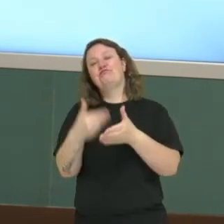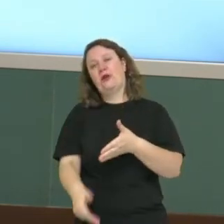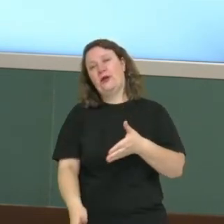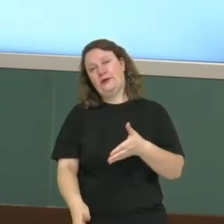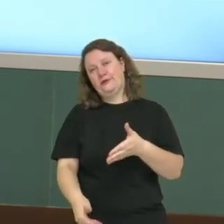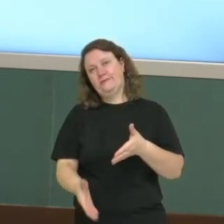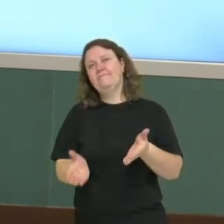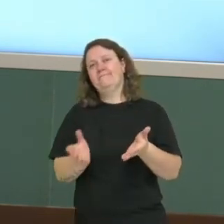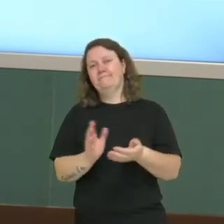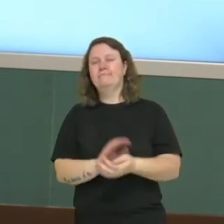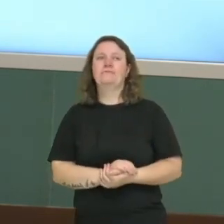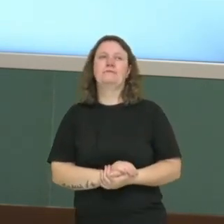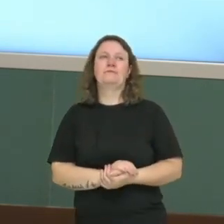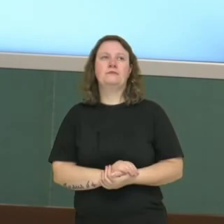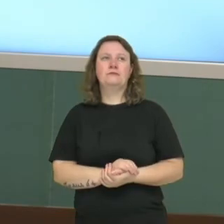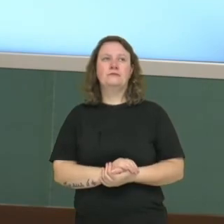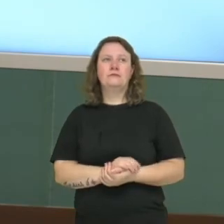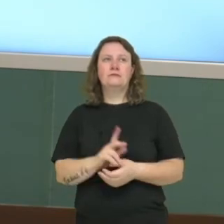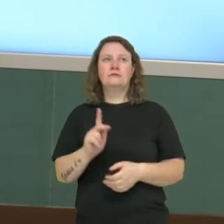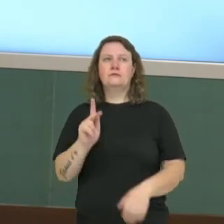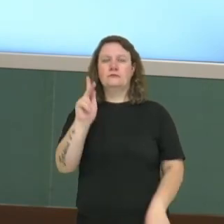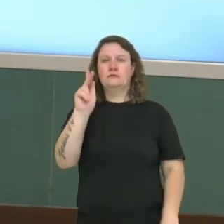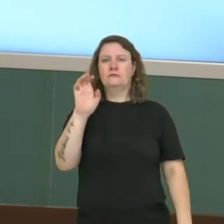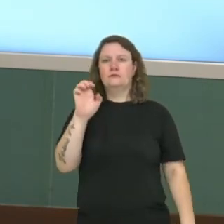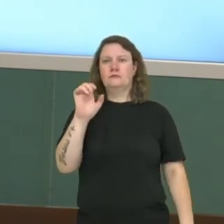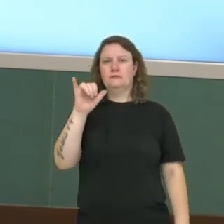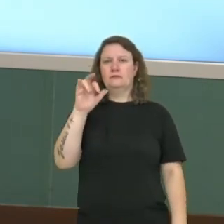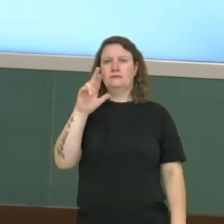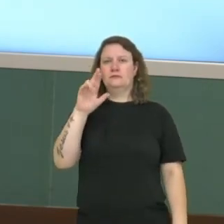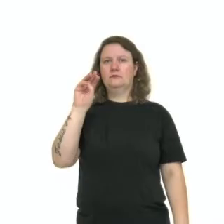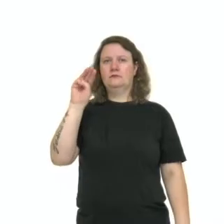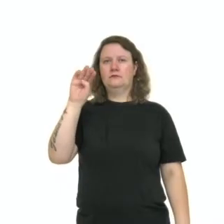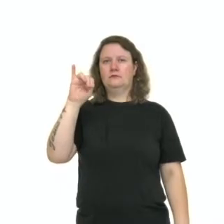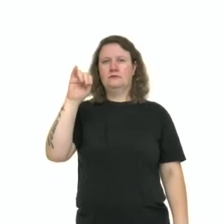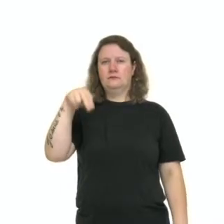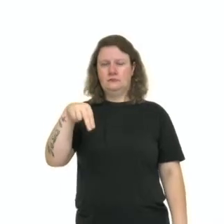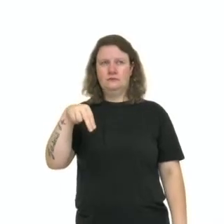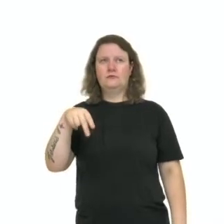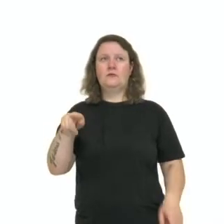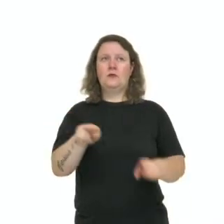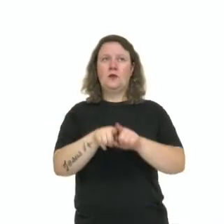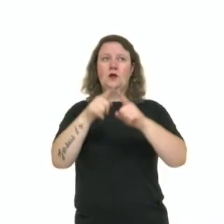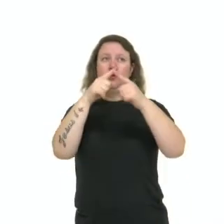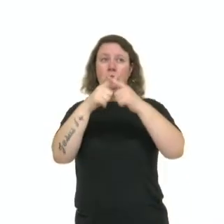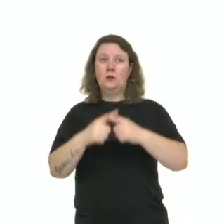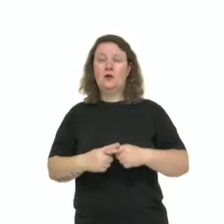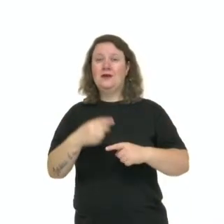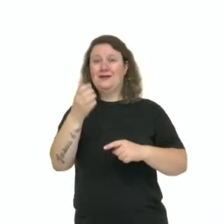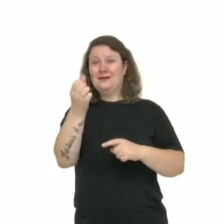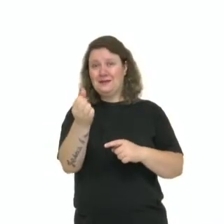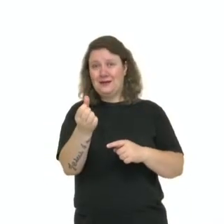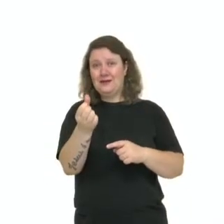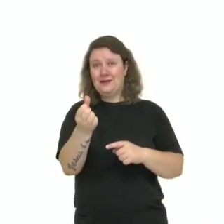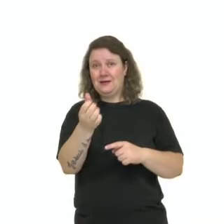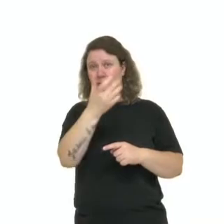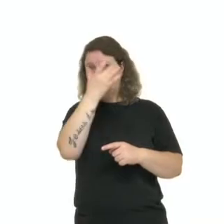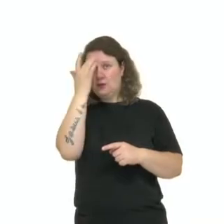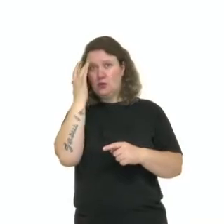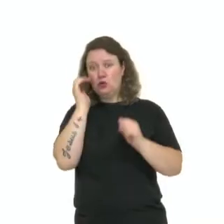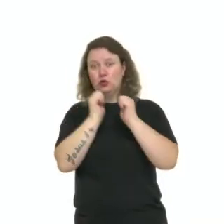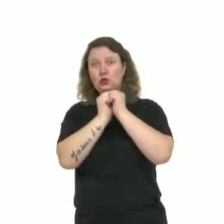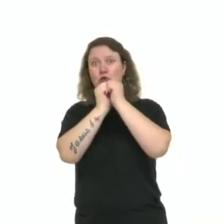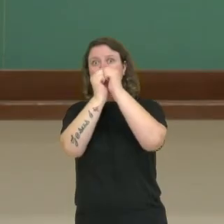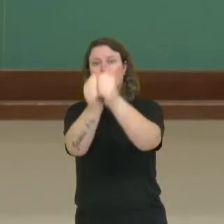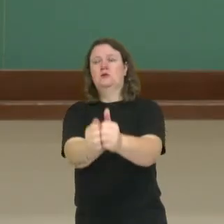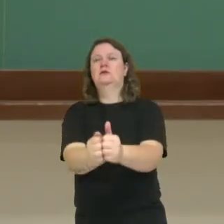sendo desclassificado. E o Keirin, prova de sprint disputada por seis ciclistas simultaneamente. Essa